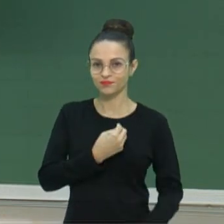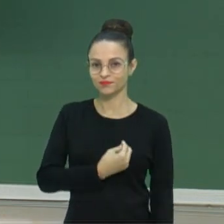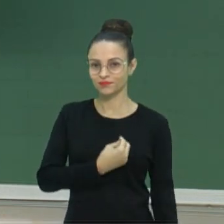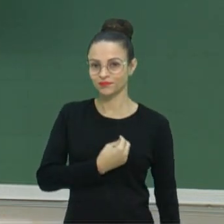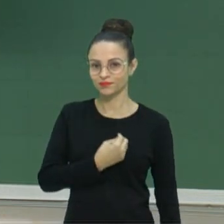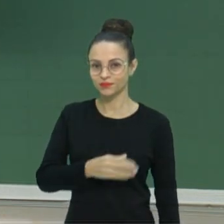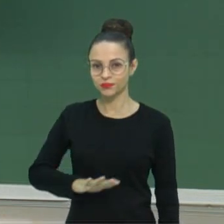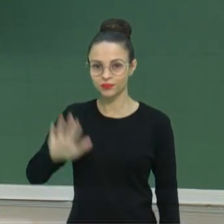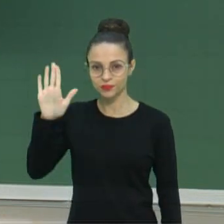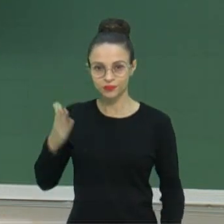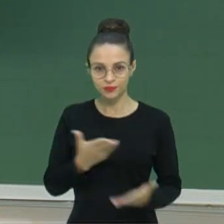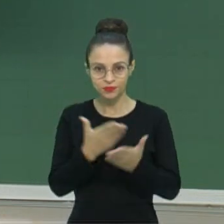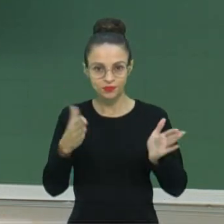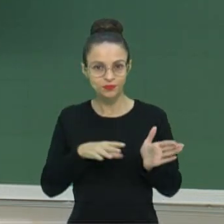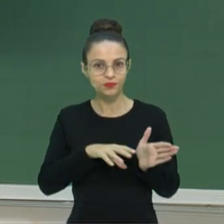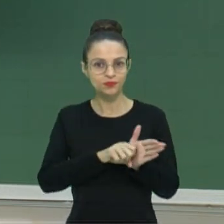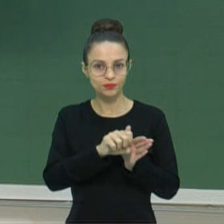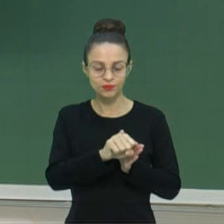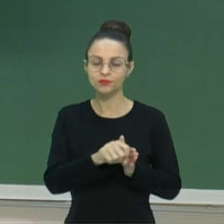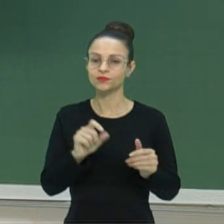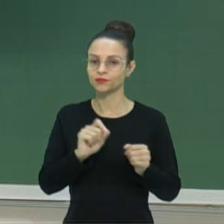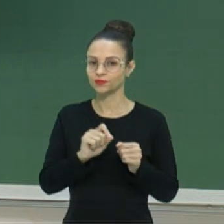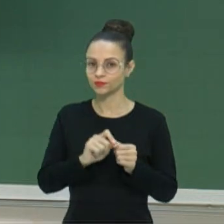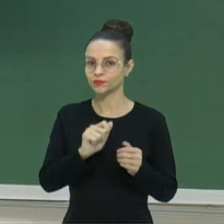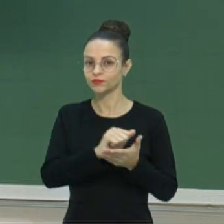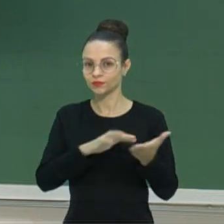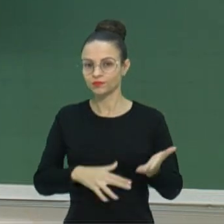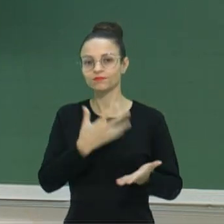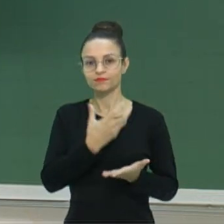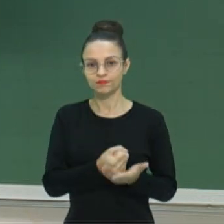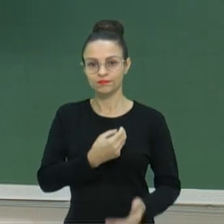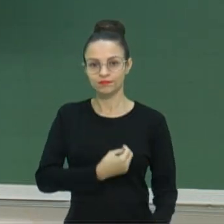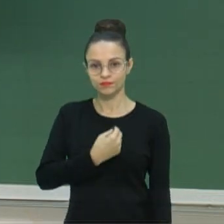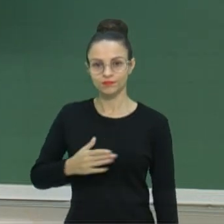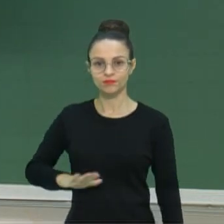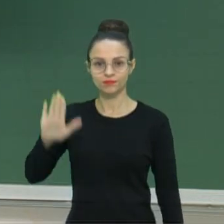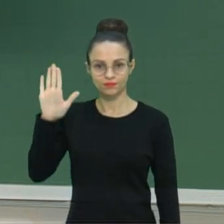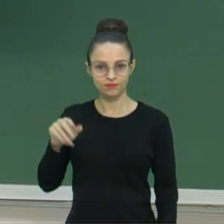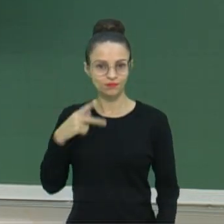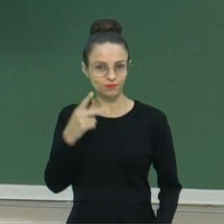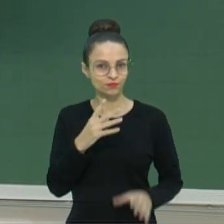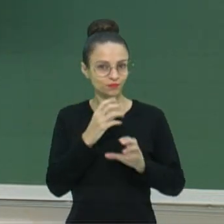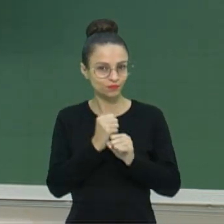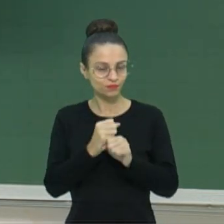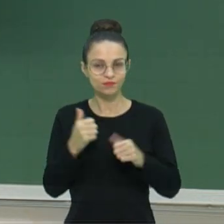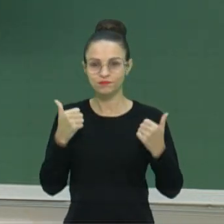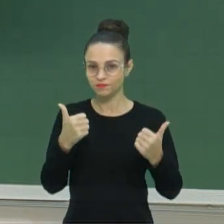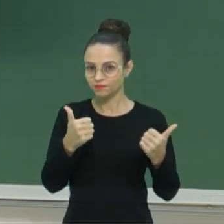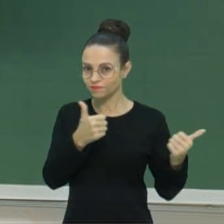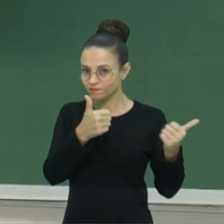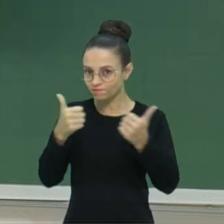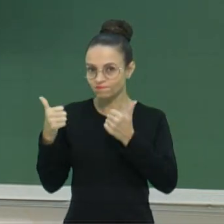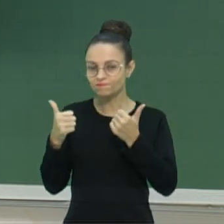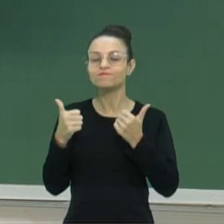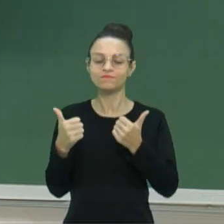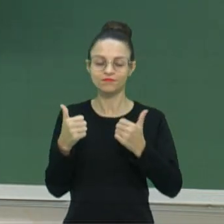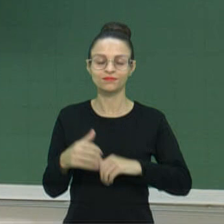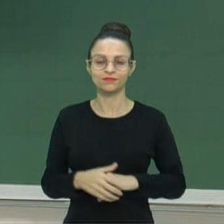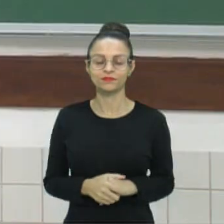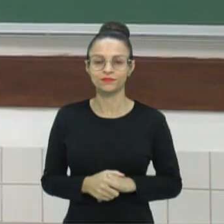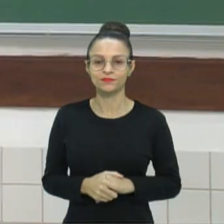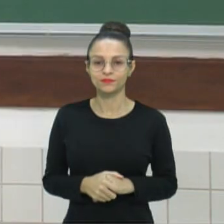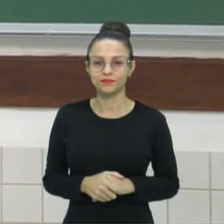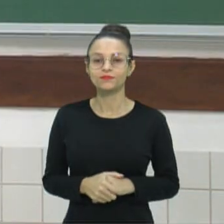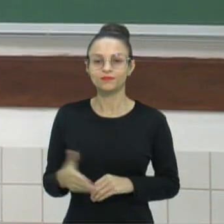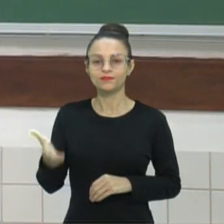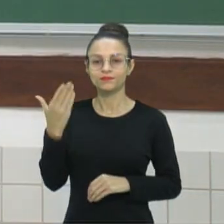no nosso class, ok? Faz a atividade e aí vocês garantem a frequência e tá, com certeza sua notinha esperta também. Tranquilidade? Beleza?